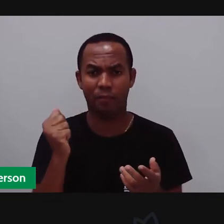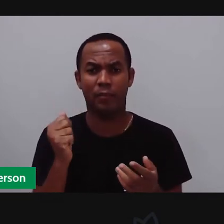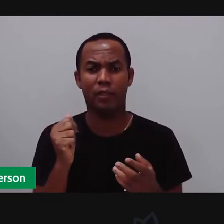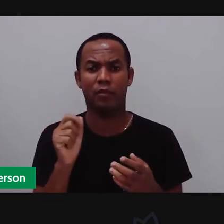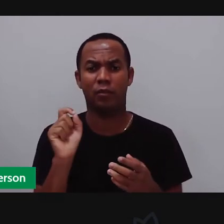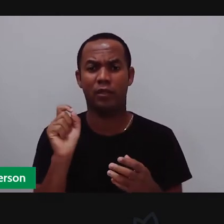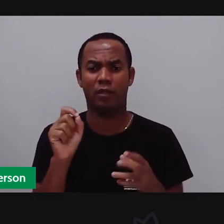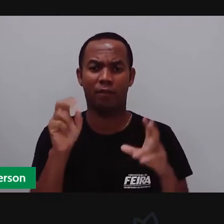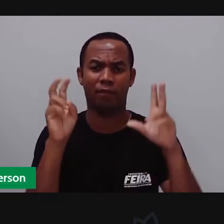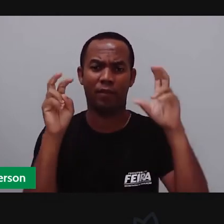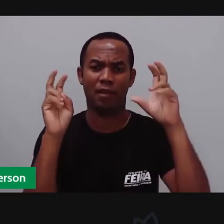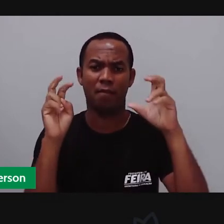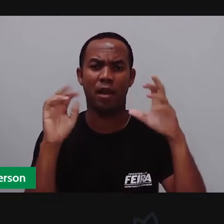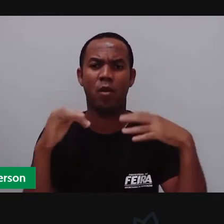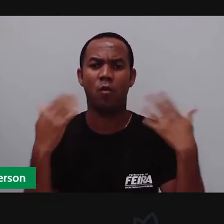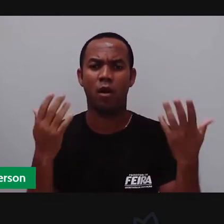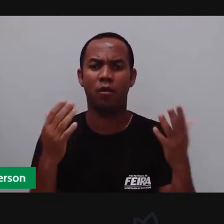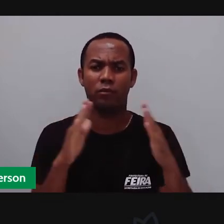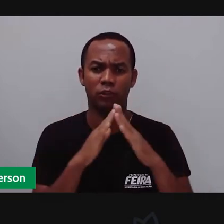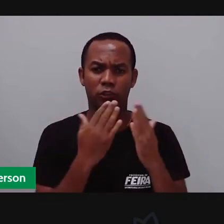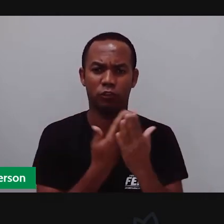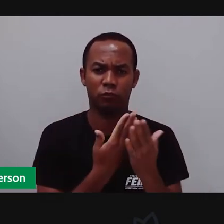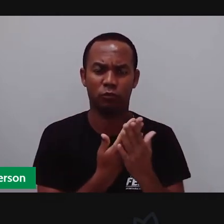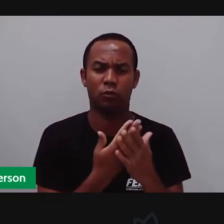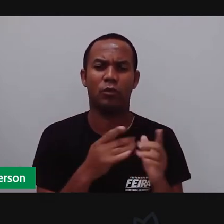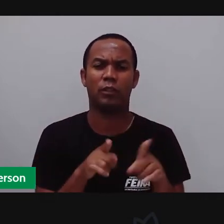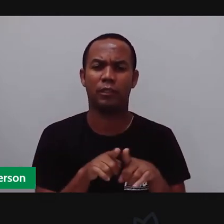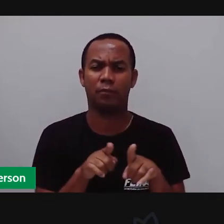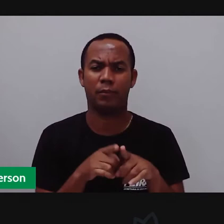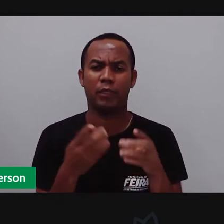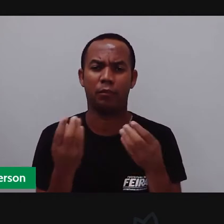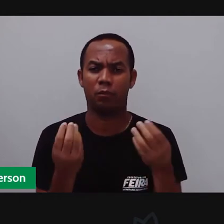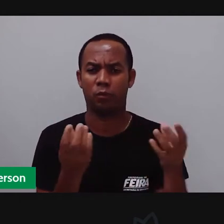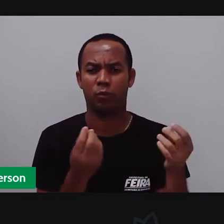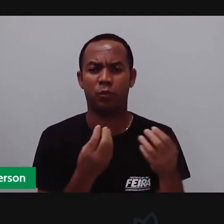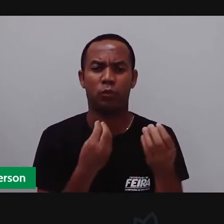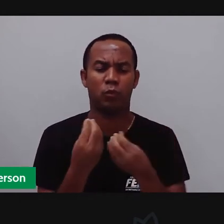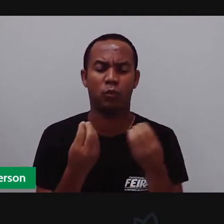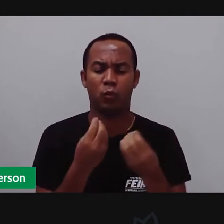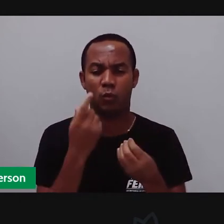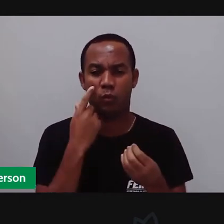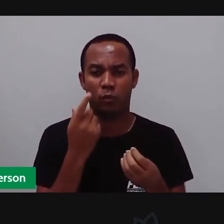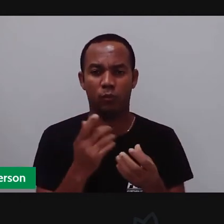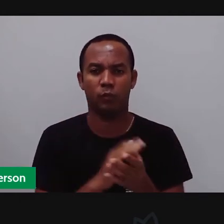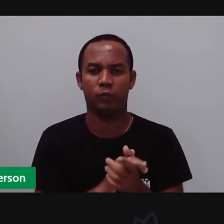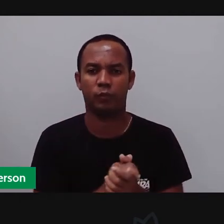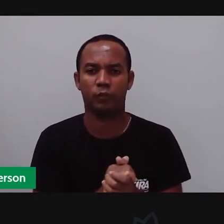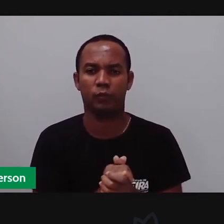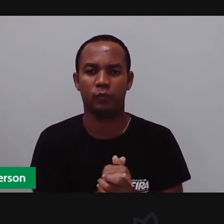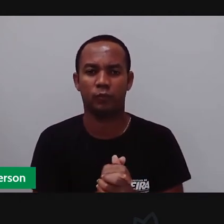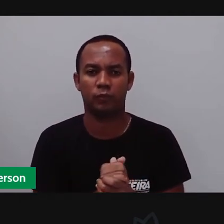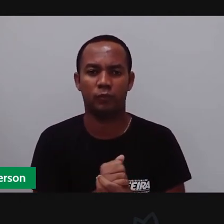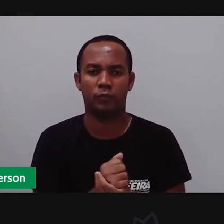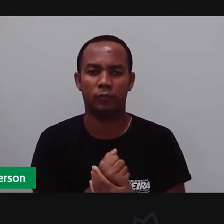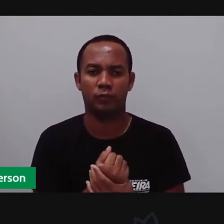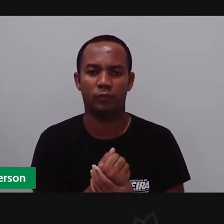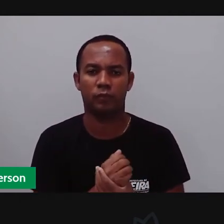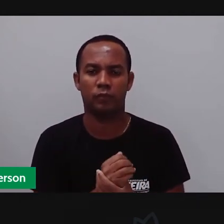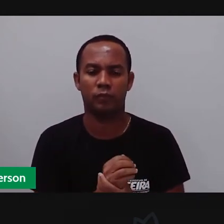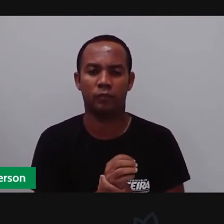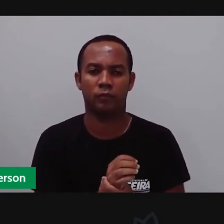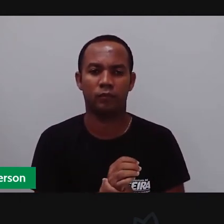aqui. Inclusive, estudou bastante para poder explicar aí o conteúdo para vocês. Vamos lá,